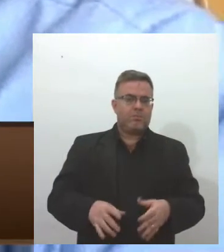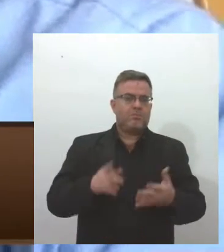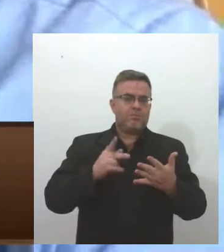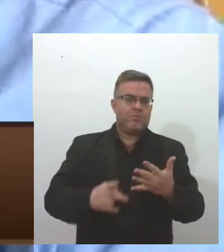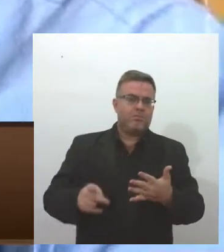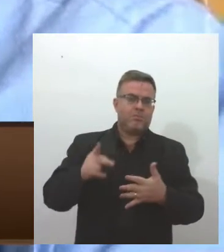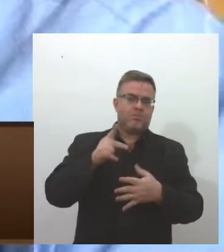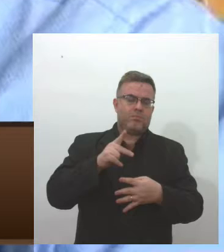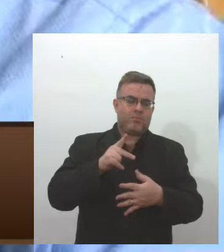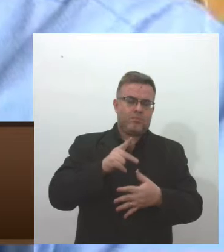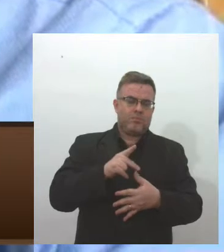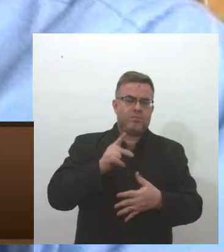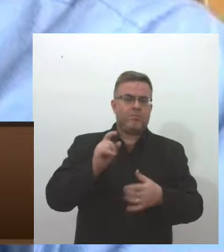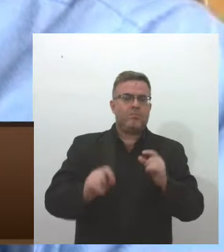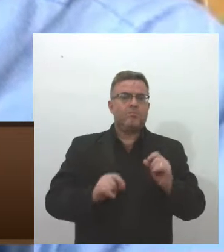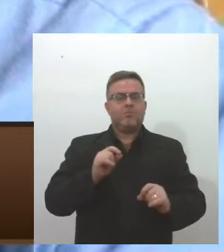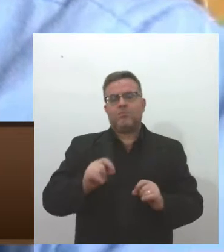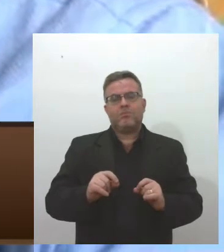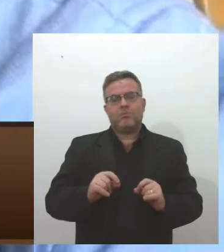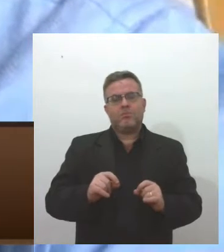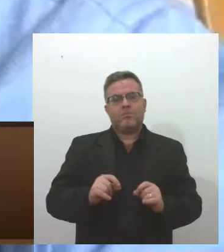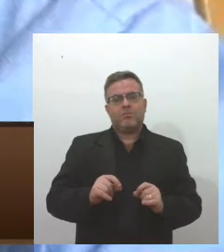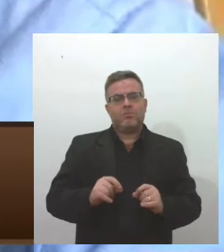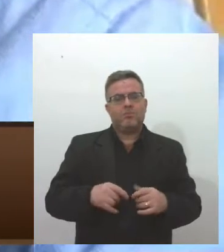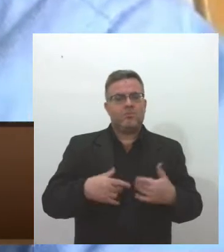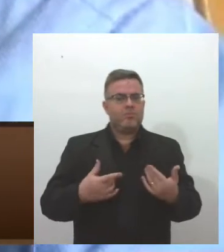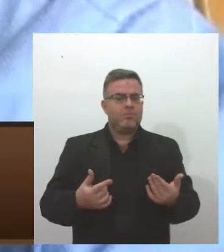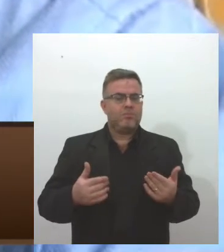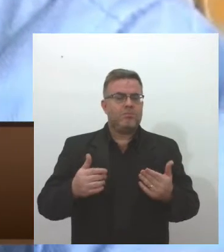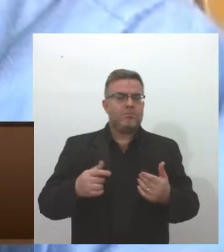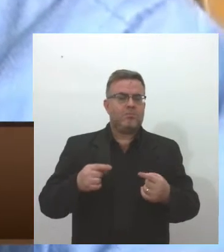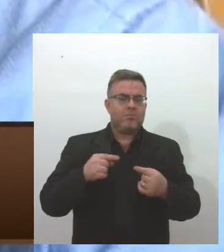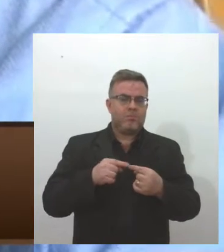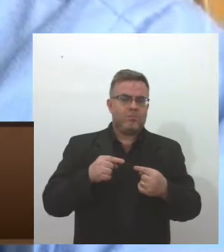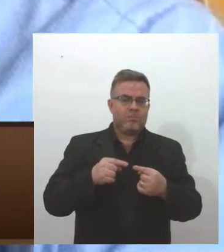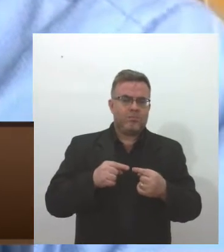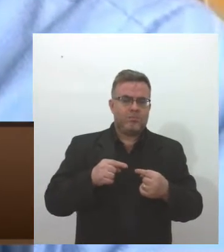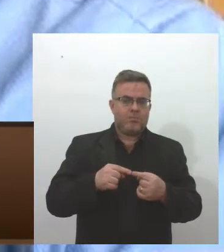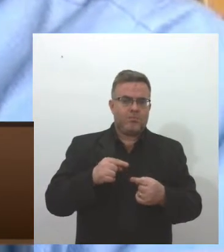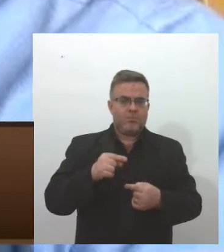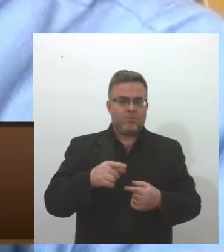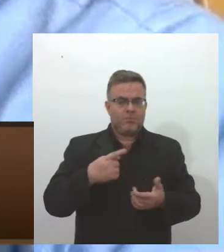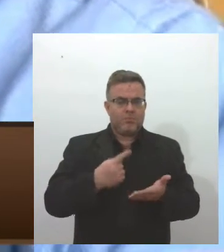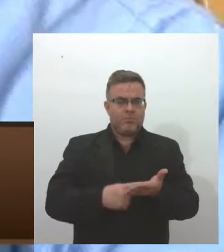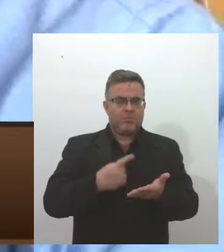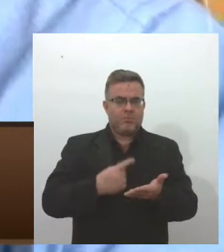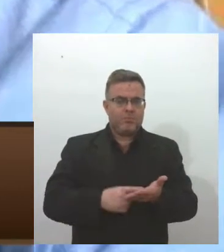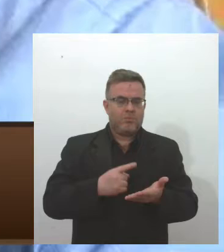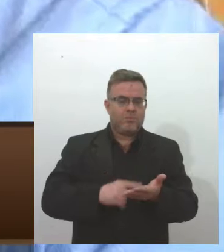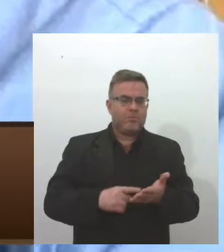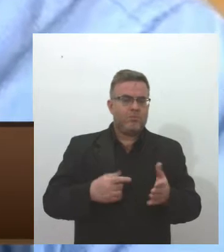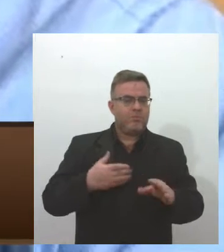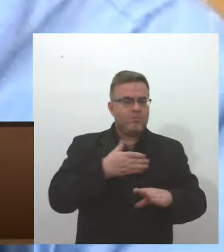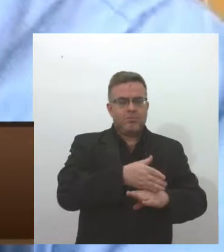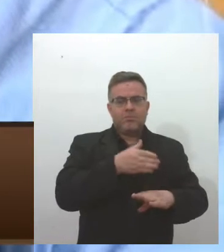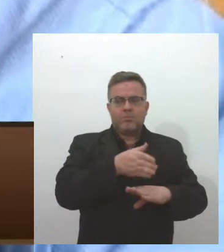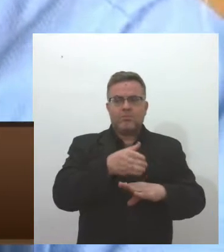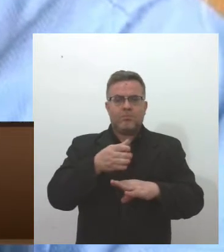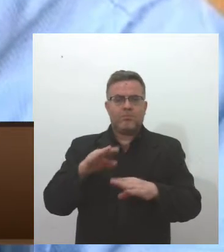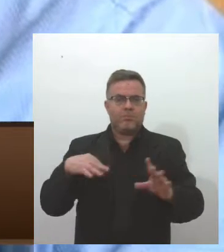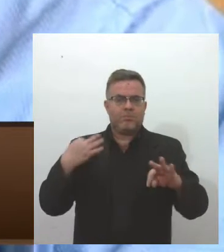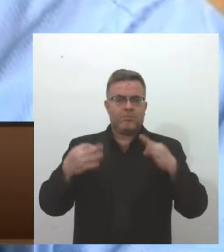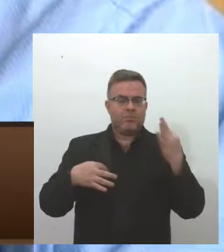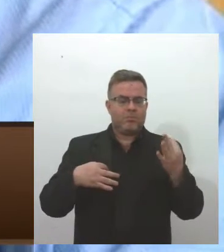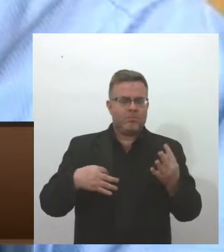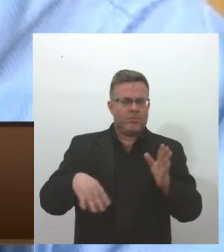prioridade, que é a questão relacionada à promoção do destino turístico. Estamos fazendo aí uma